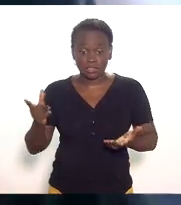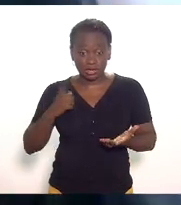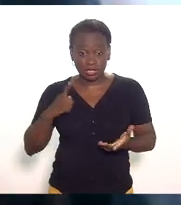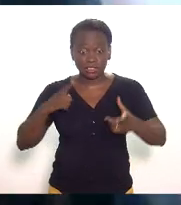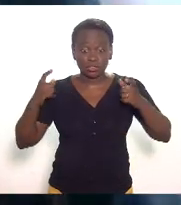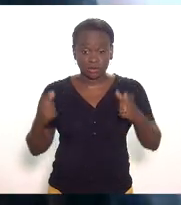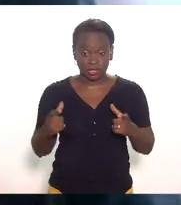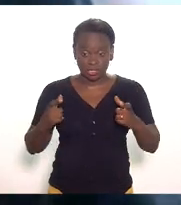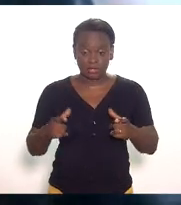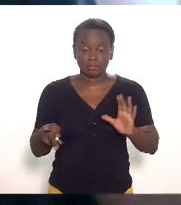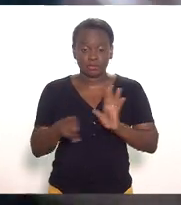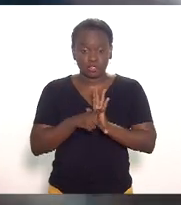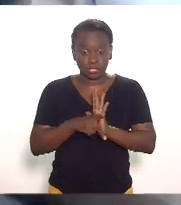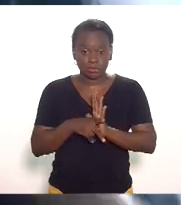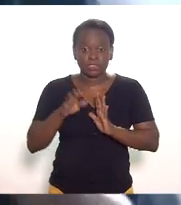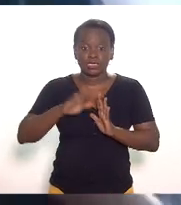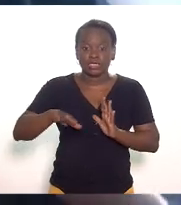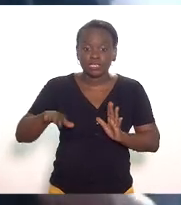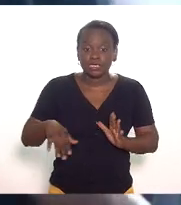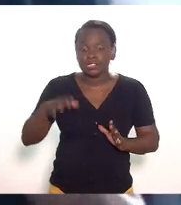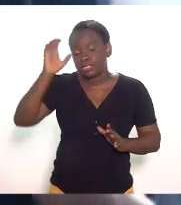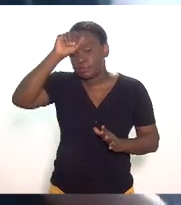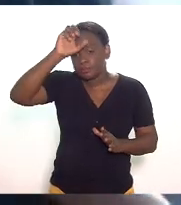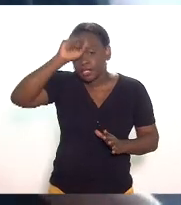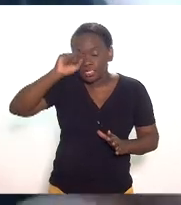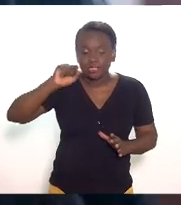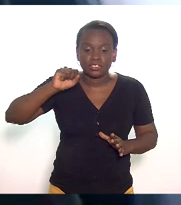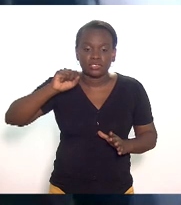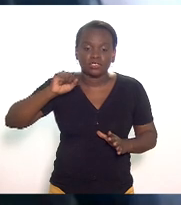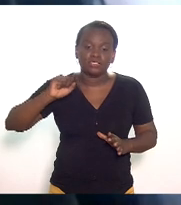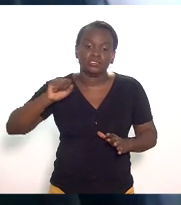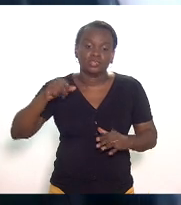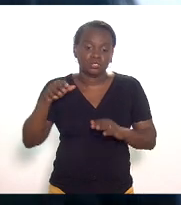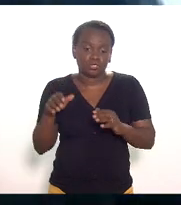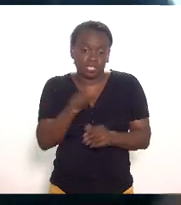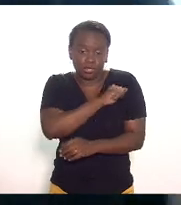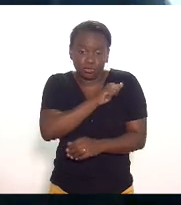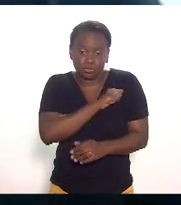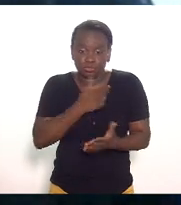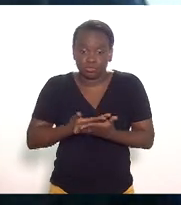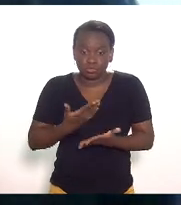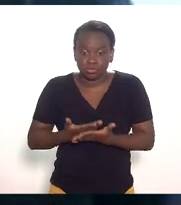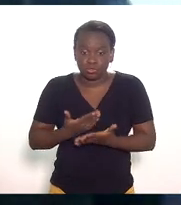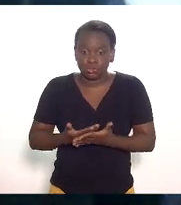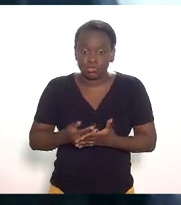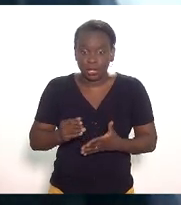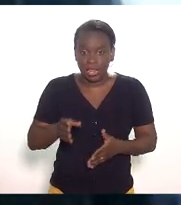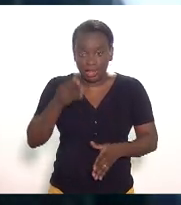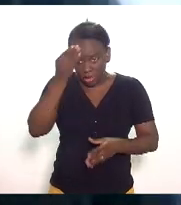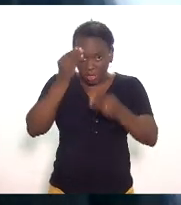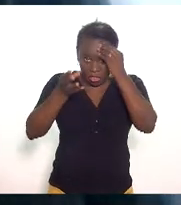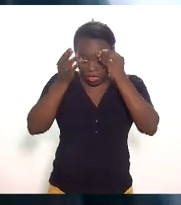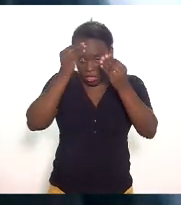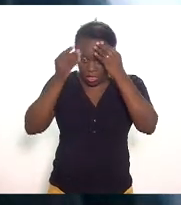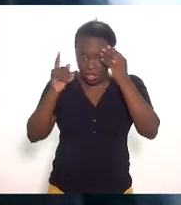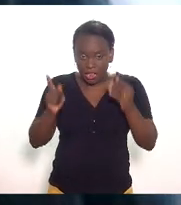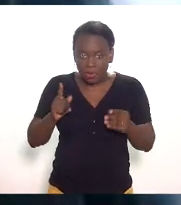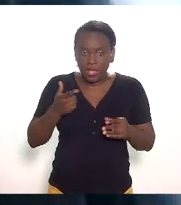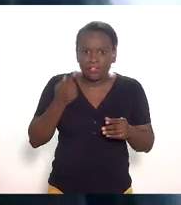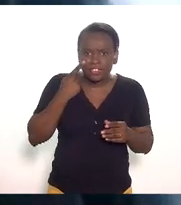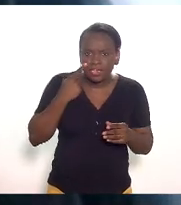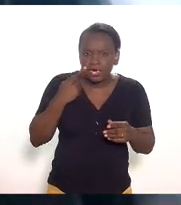um espaço, as crianças aprendem, os estudantes, não é no decoreba, é no